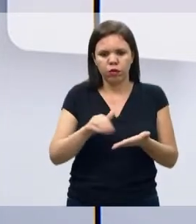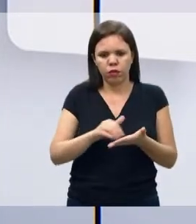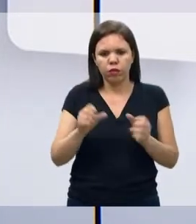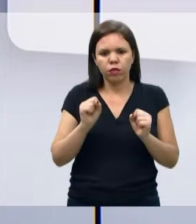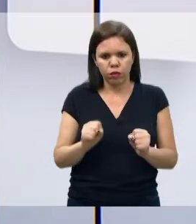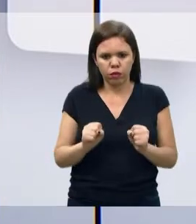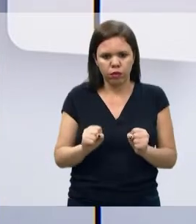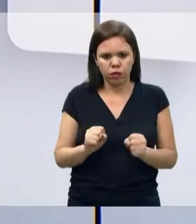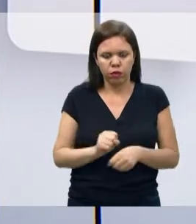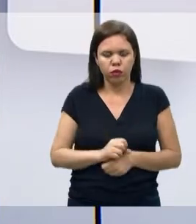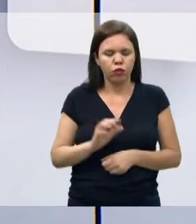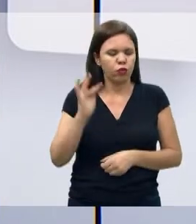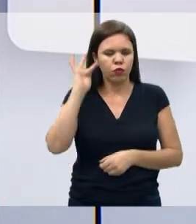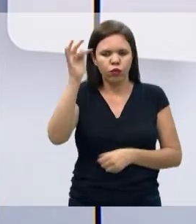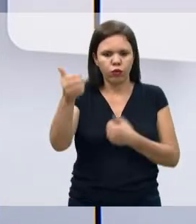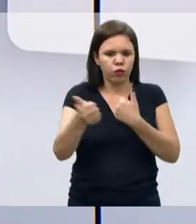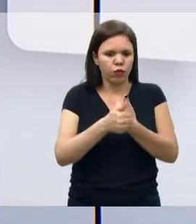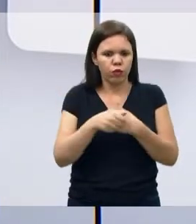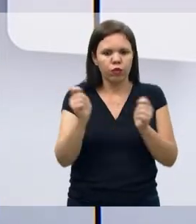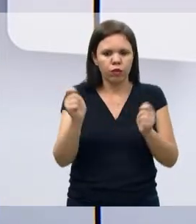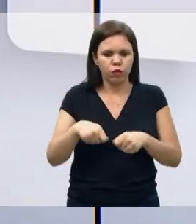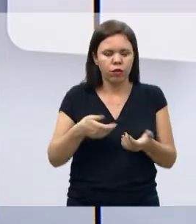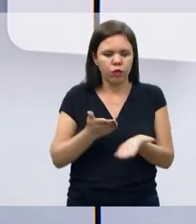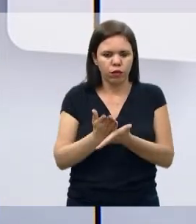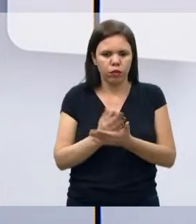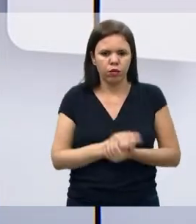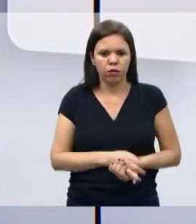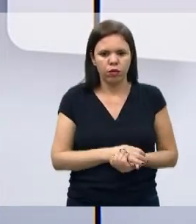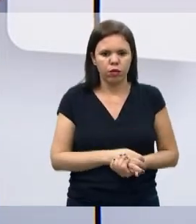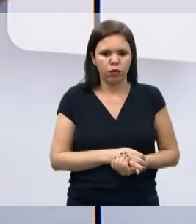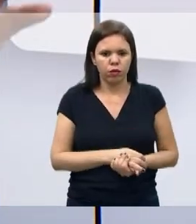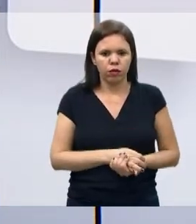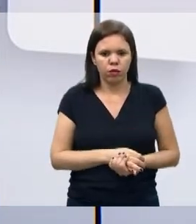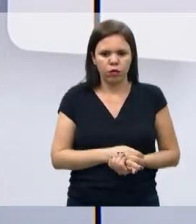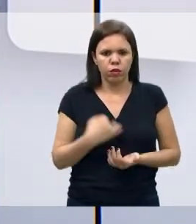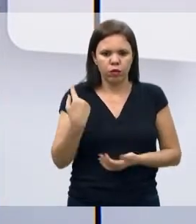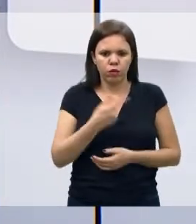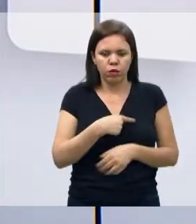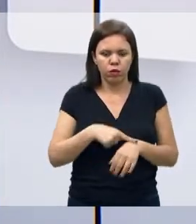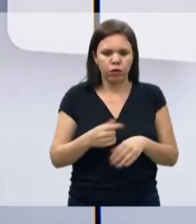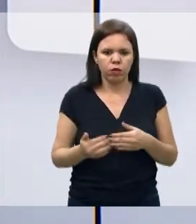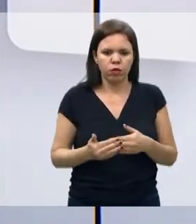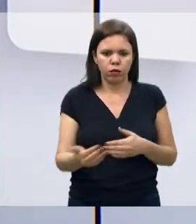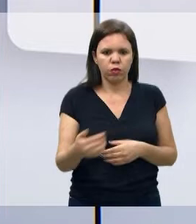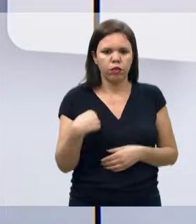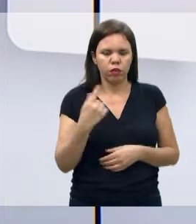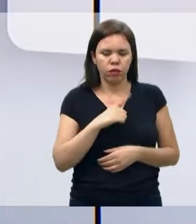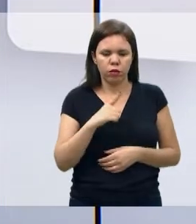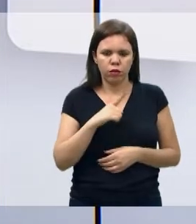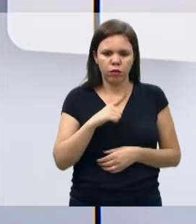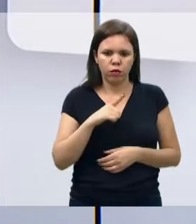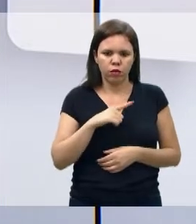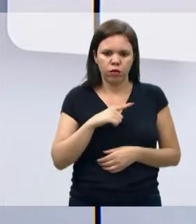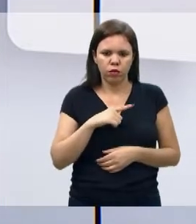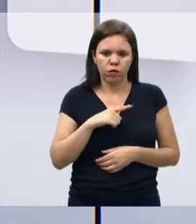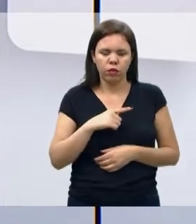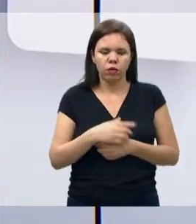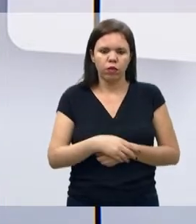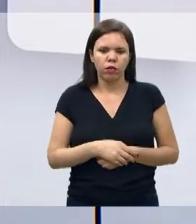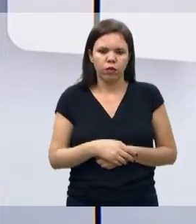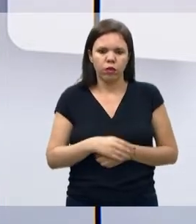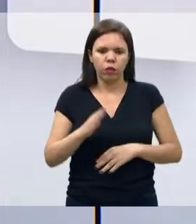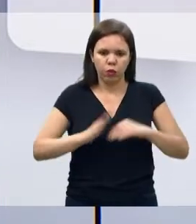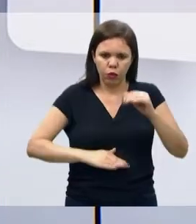que isso, num futuro bem próximo, seja aprovado. Porque nós, a partir do momento que nós tivermos uma categoria